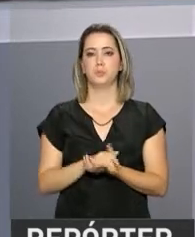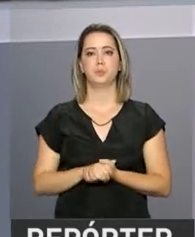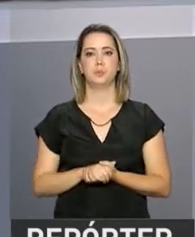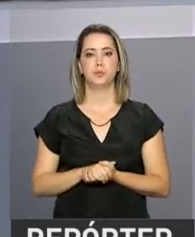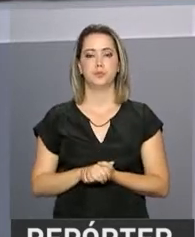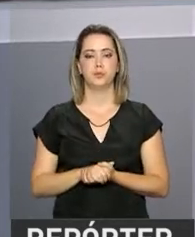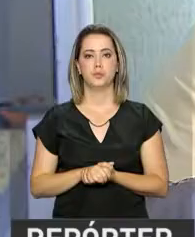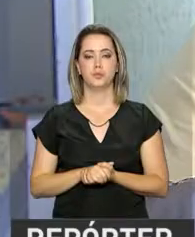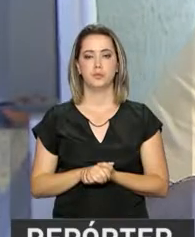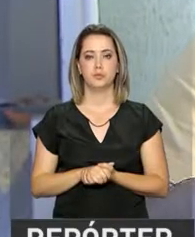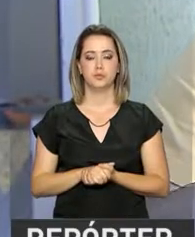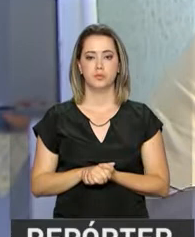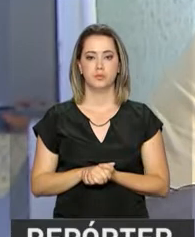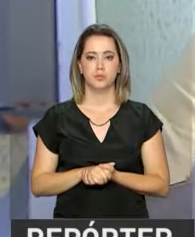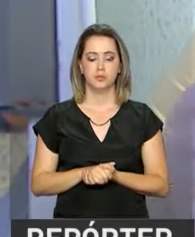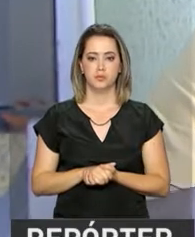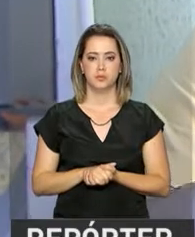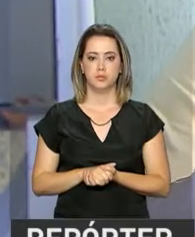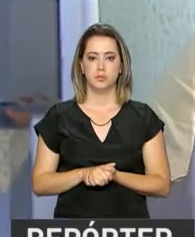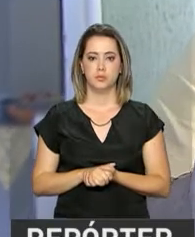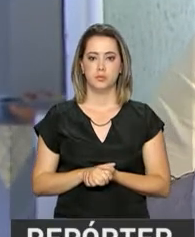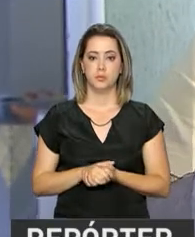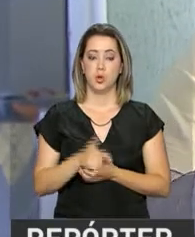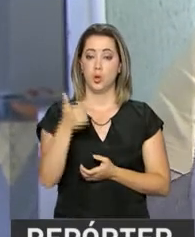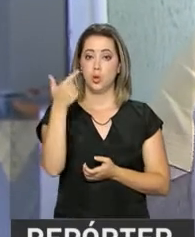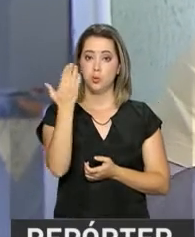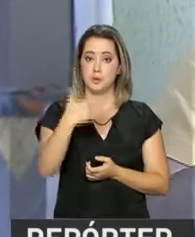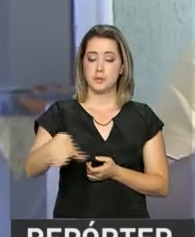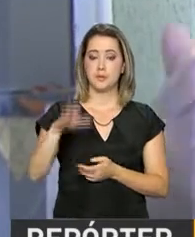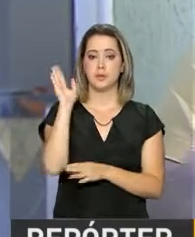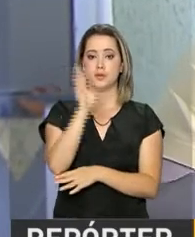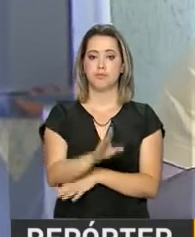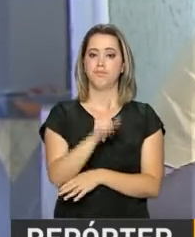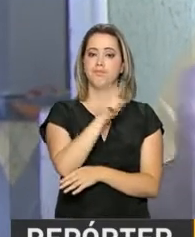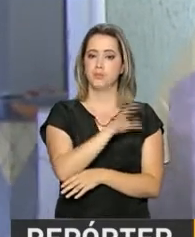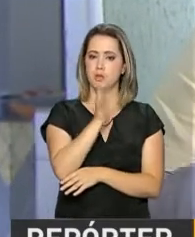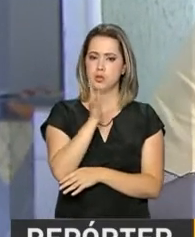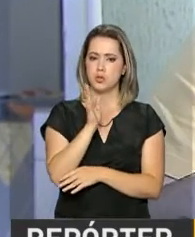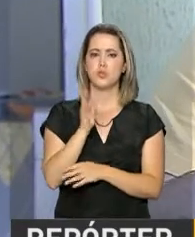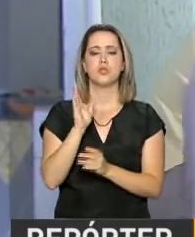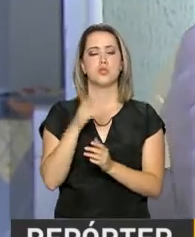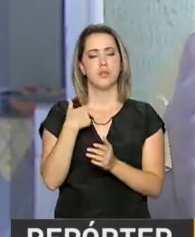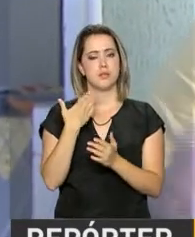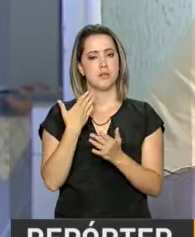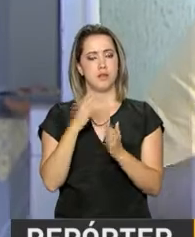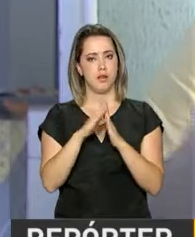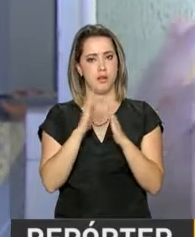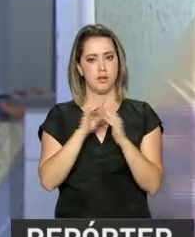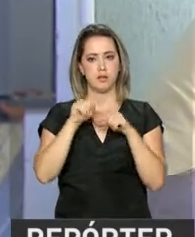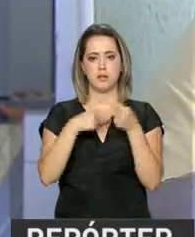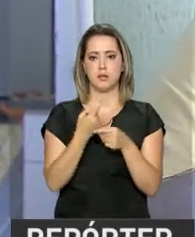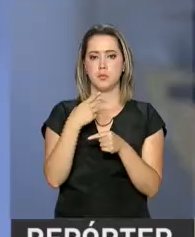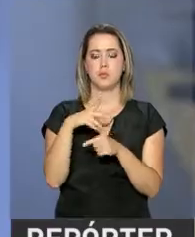caged em duas e meia da tarde eo aimar já está em casa depois de cumprir seis horas de